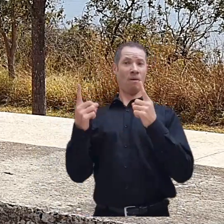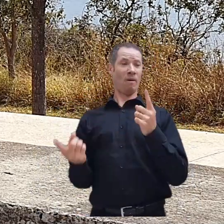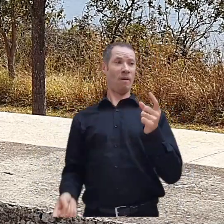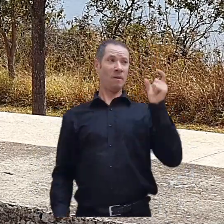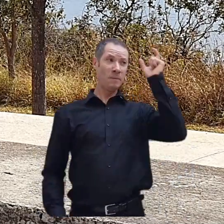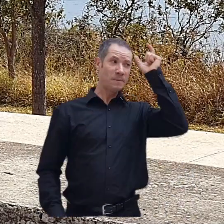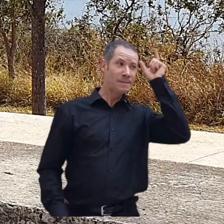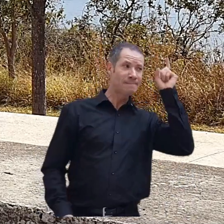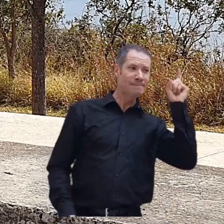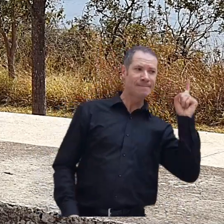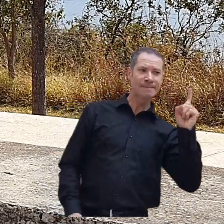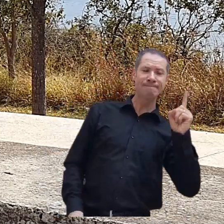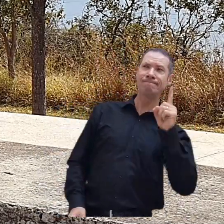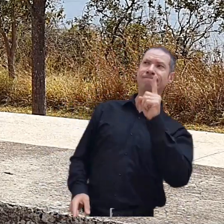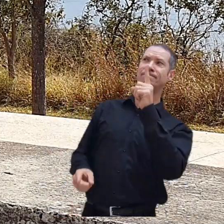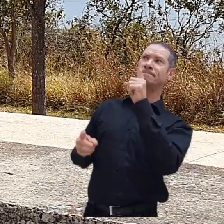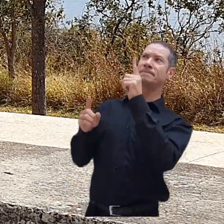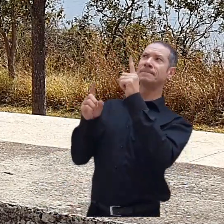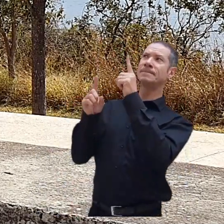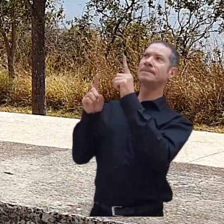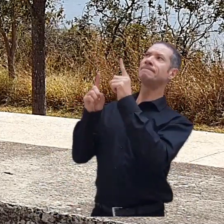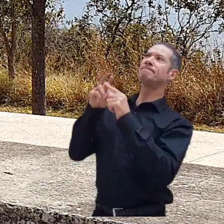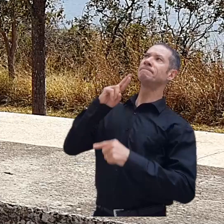Porém o inimigo